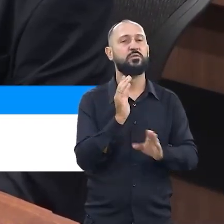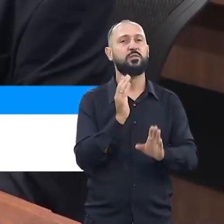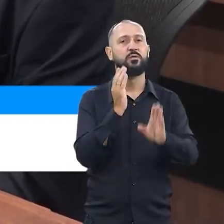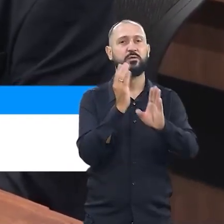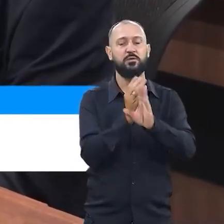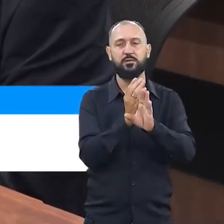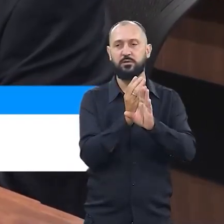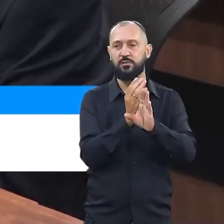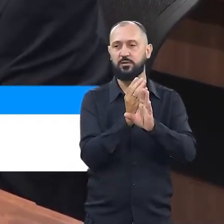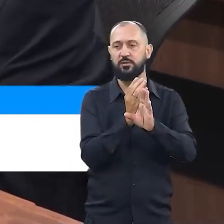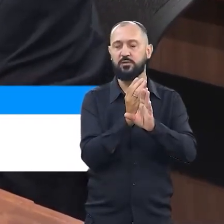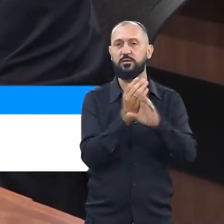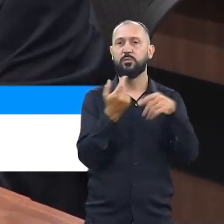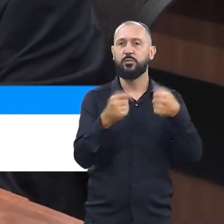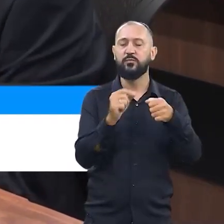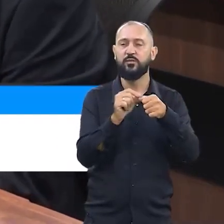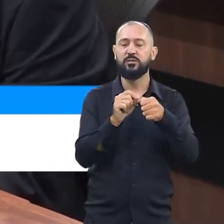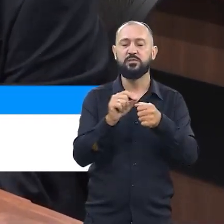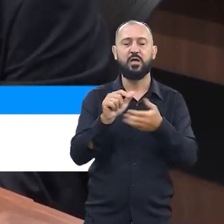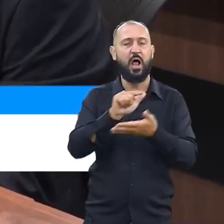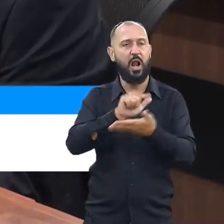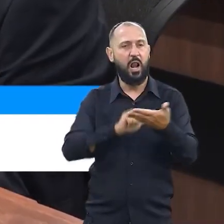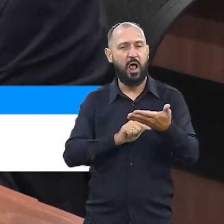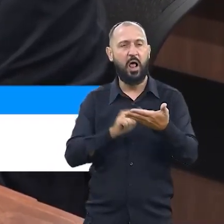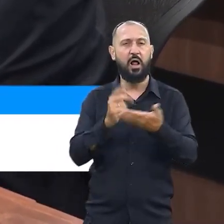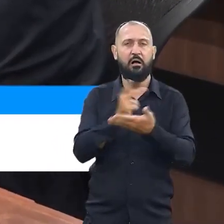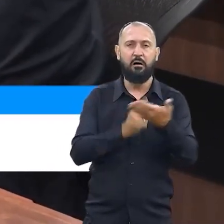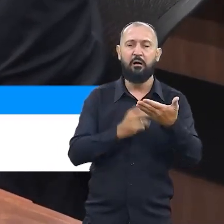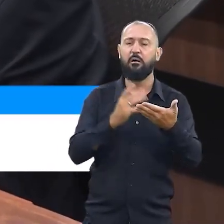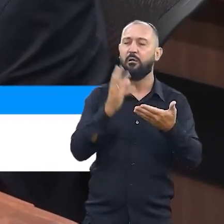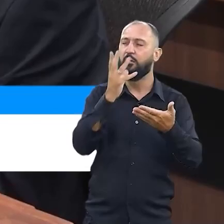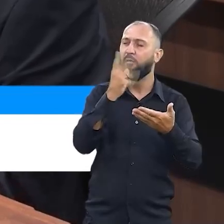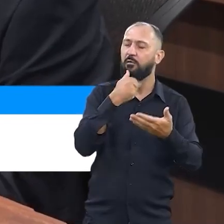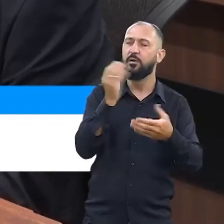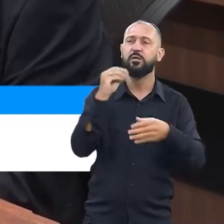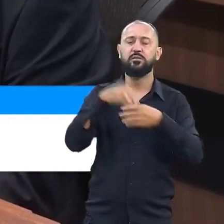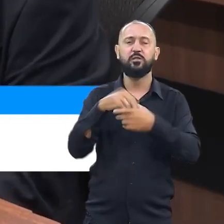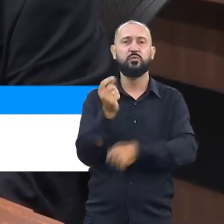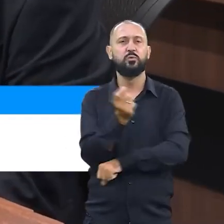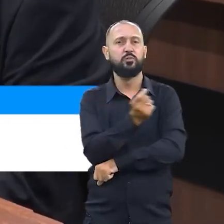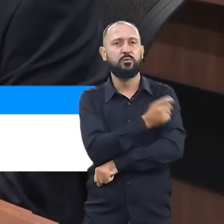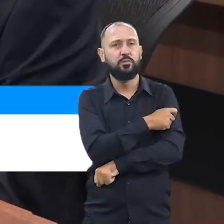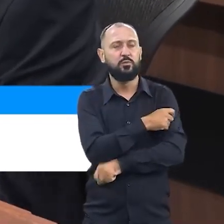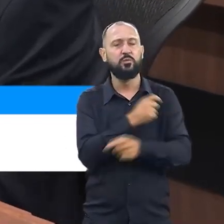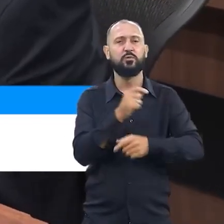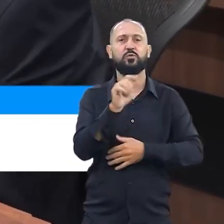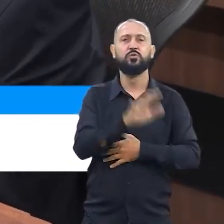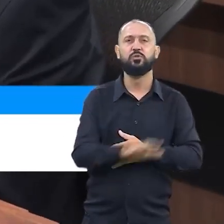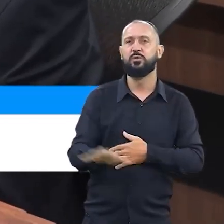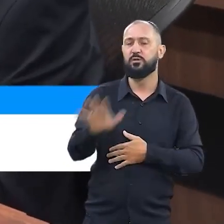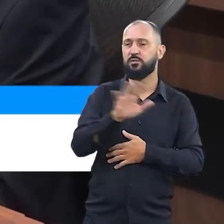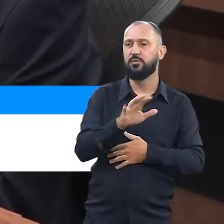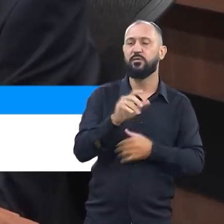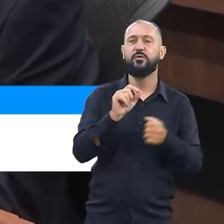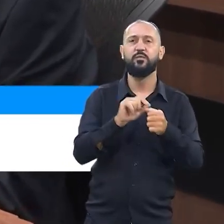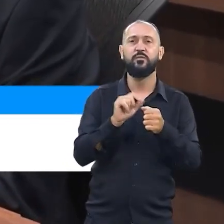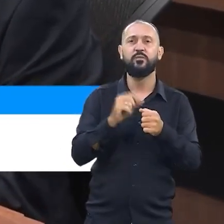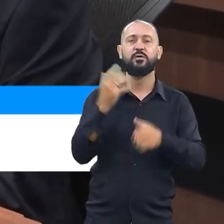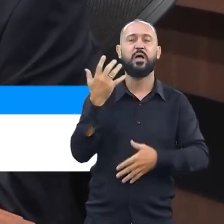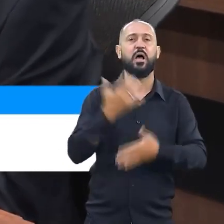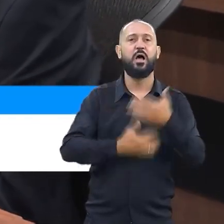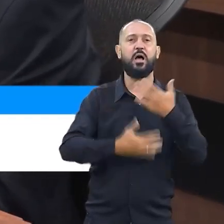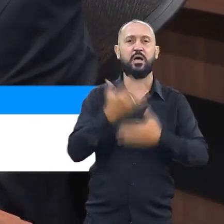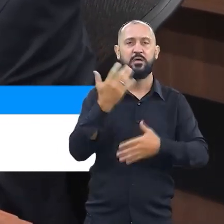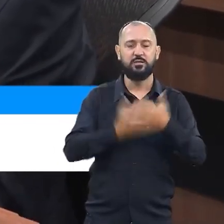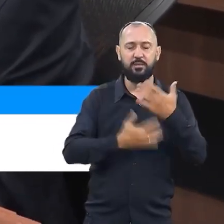diagnosticado, é desnecessário que tenha que fazer laudos, mas a burocracia dos planos de saúde, em geral,